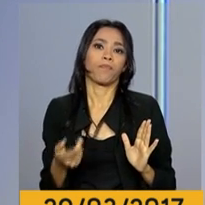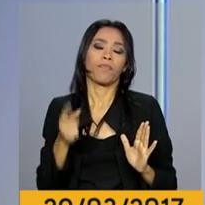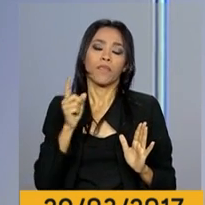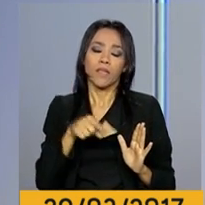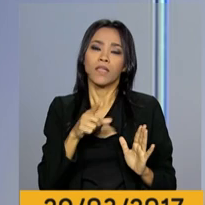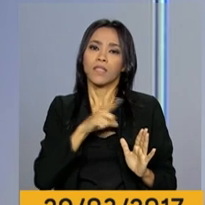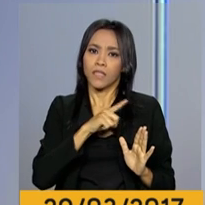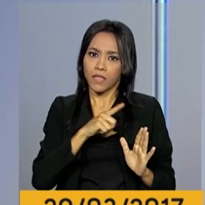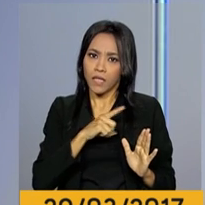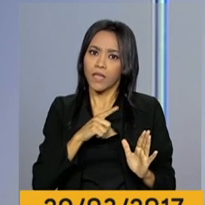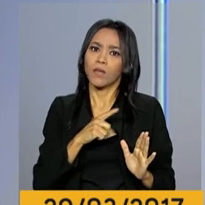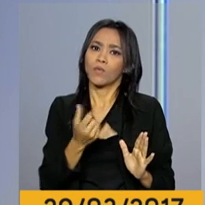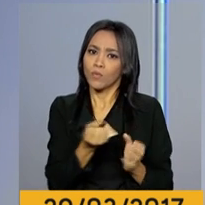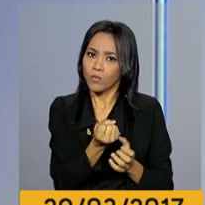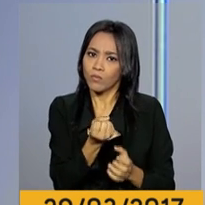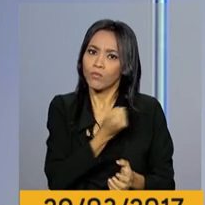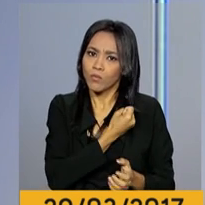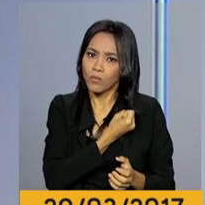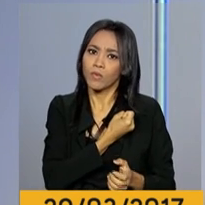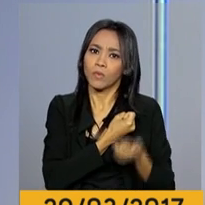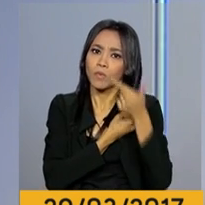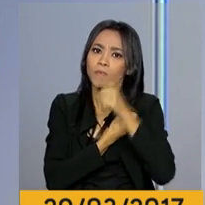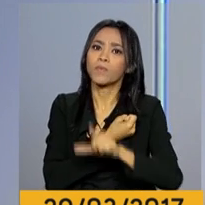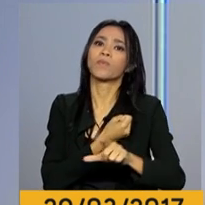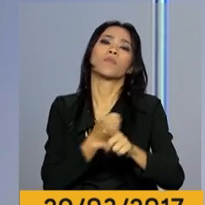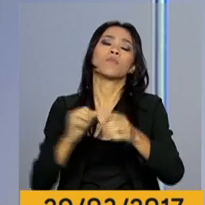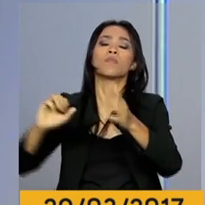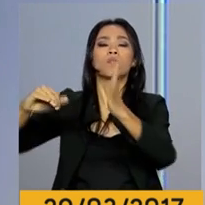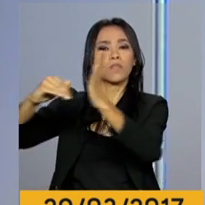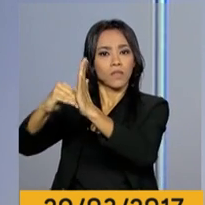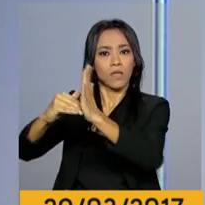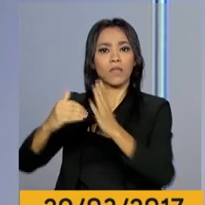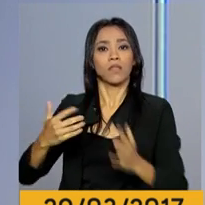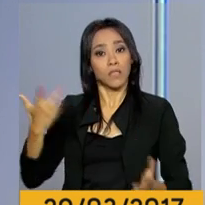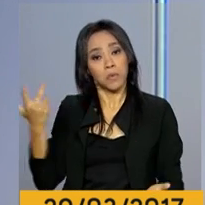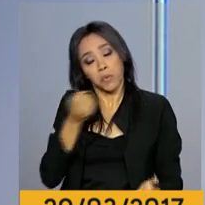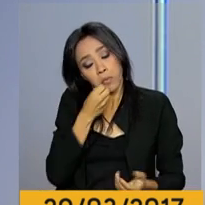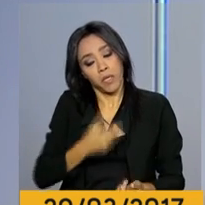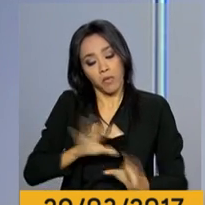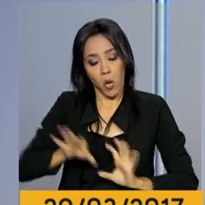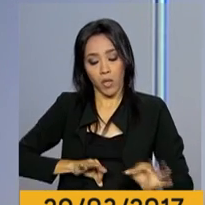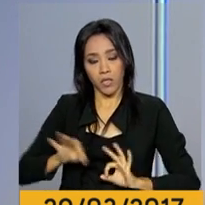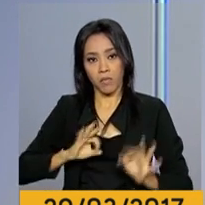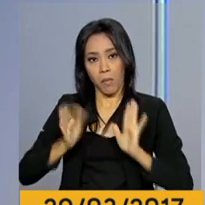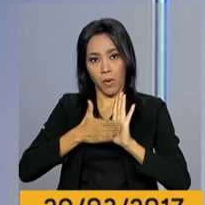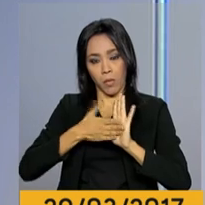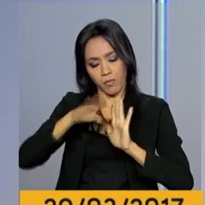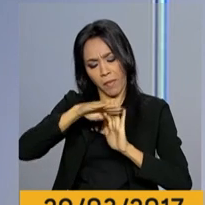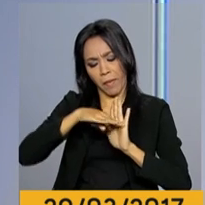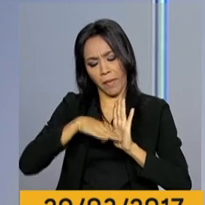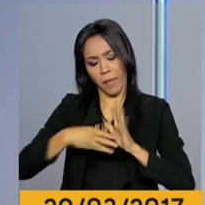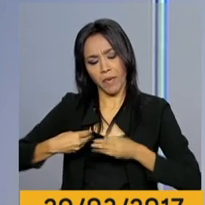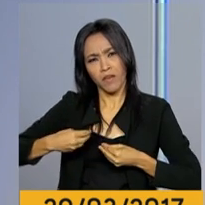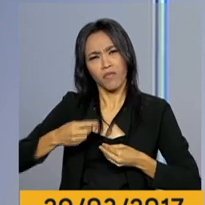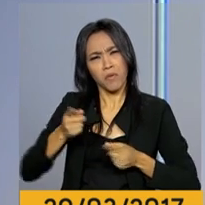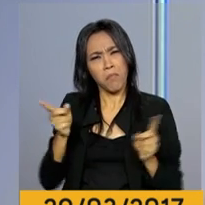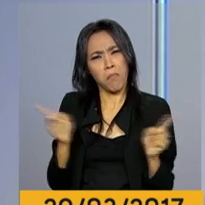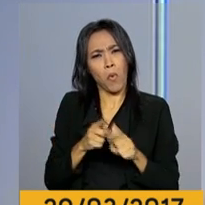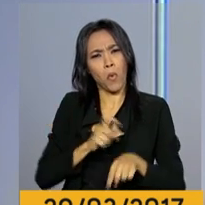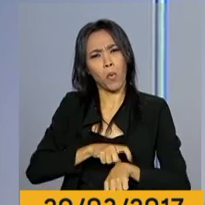no senado federal foi muito bem mandamos essa proposta para lá e também num prazo curto